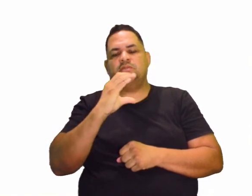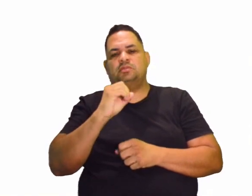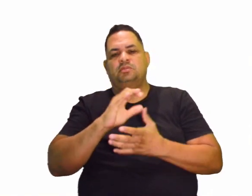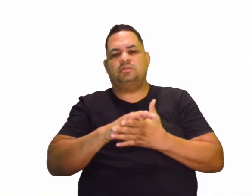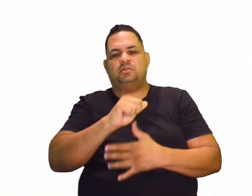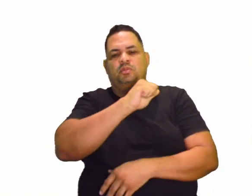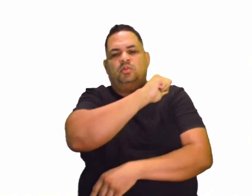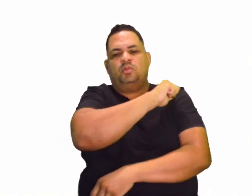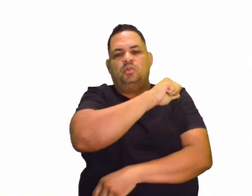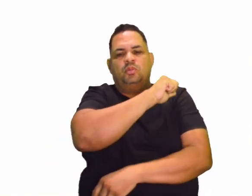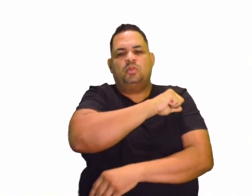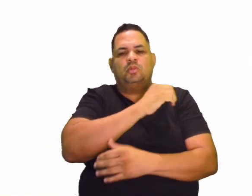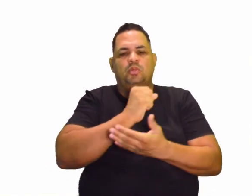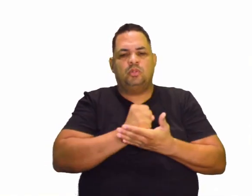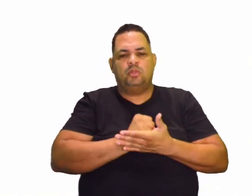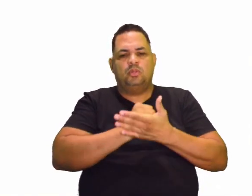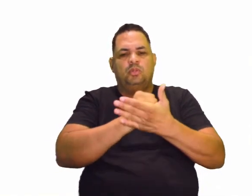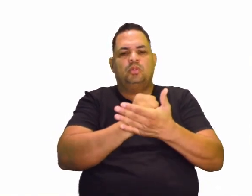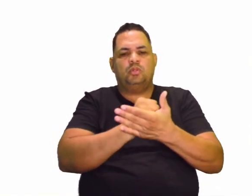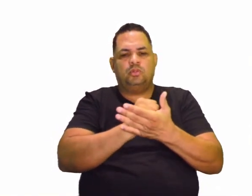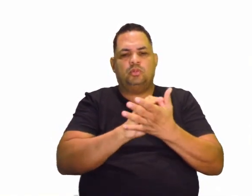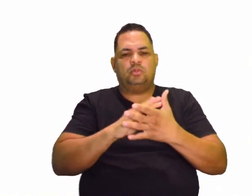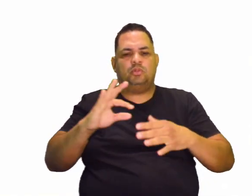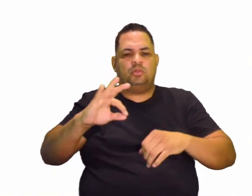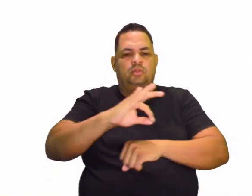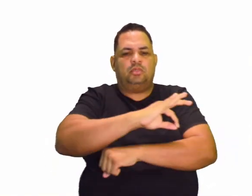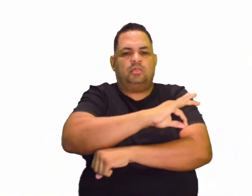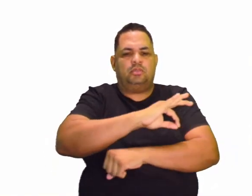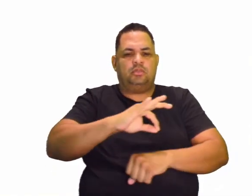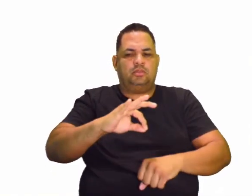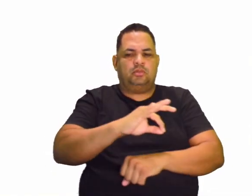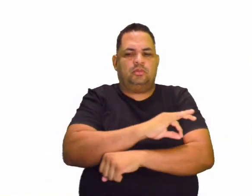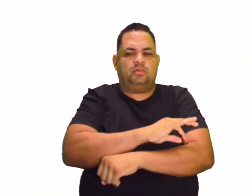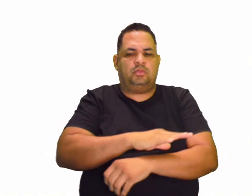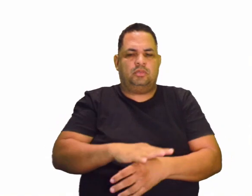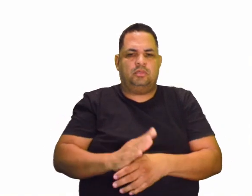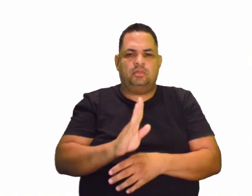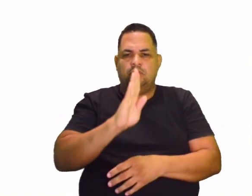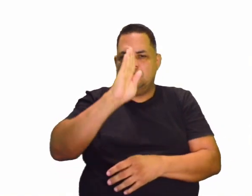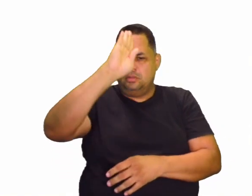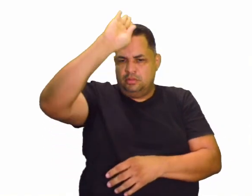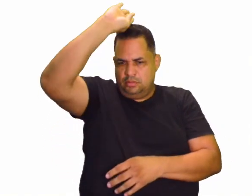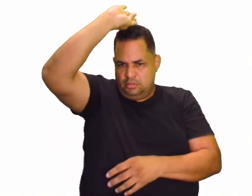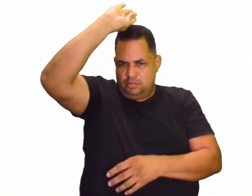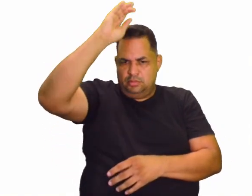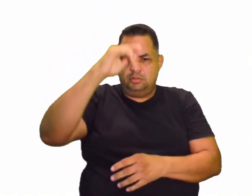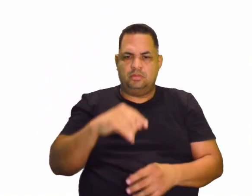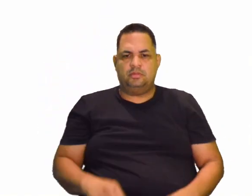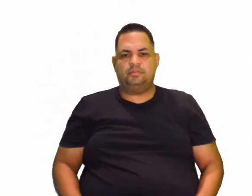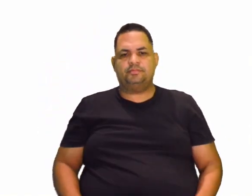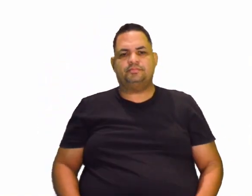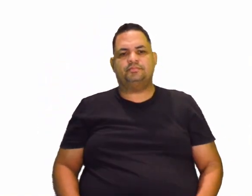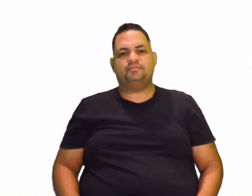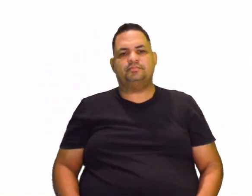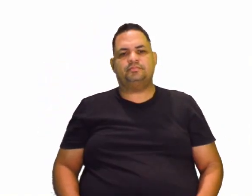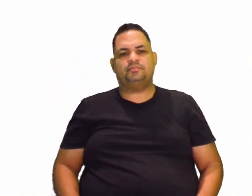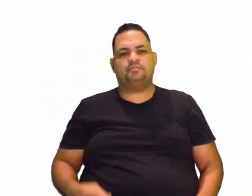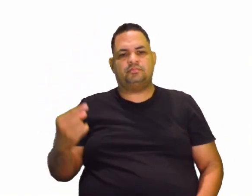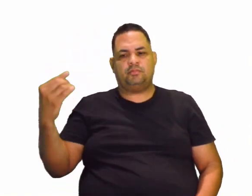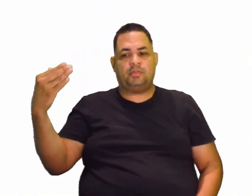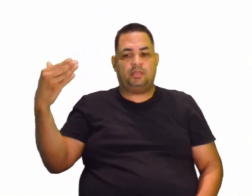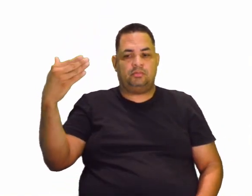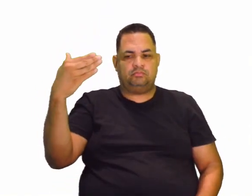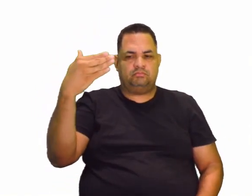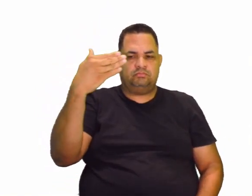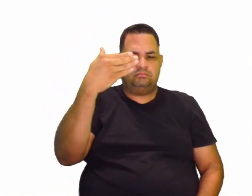com base então na arquitetura romana. E aqui em cima passa